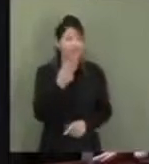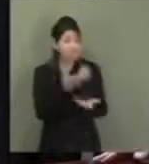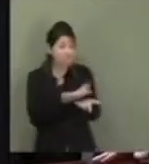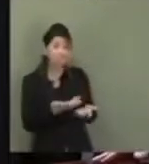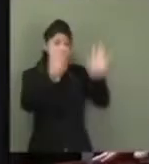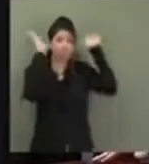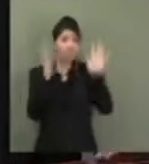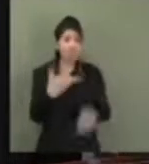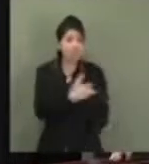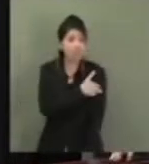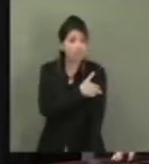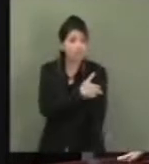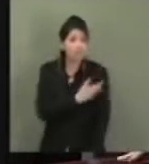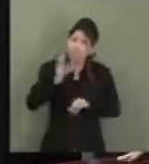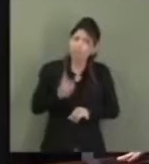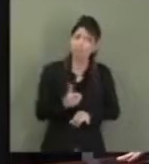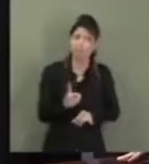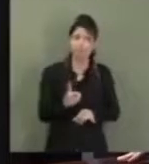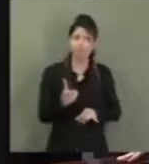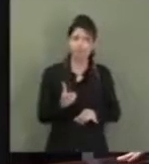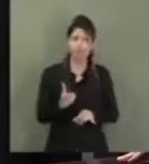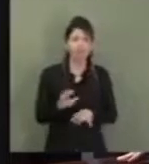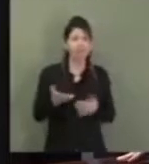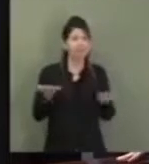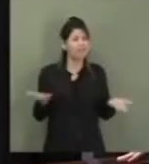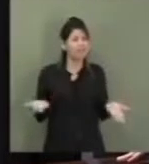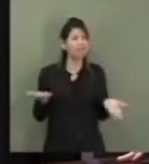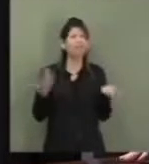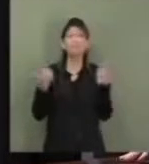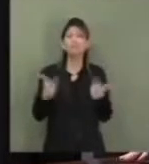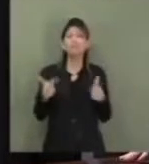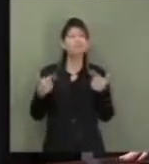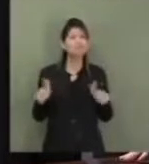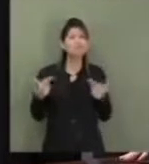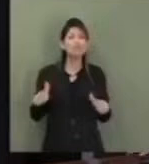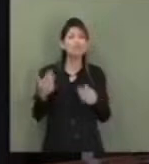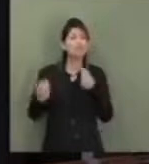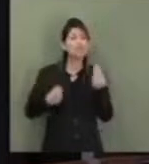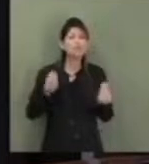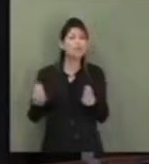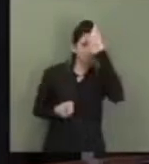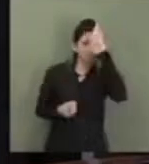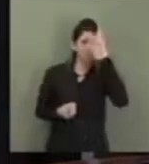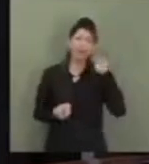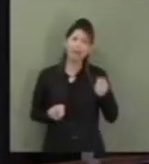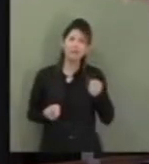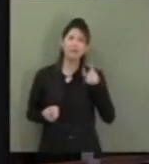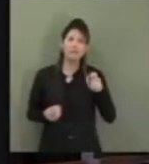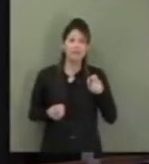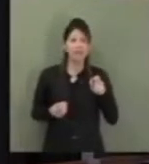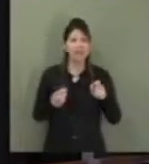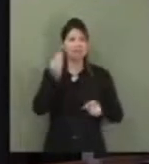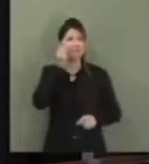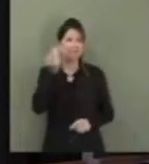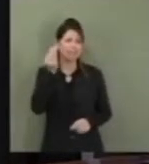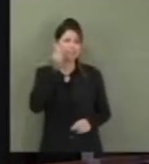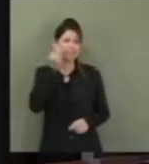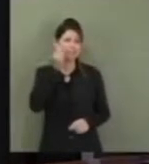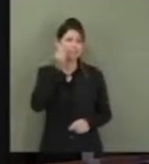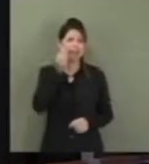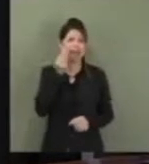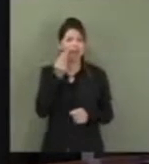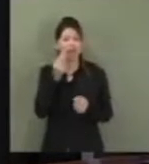e arcou com os ônus e os bônus disso. Então não faz nenhum sentido o Bolsonaro querer adulterar um cartão de